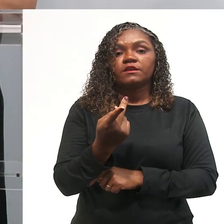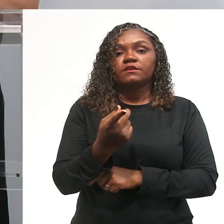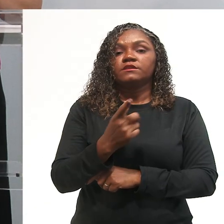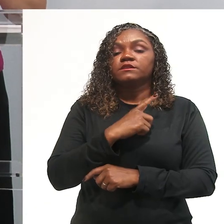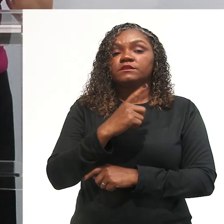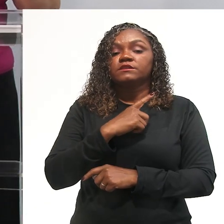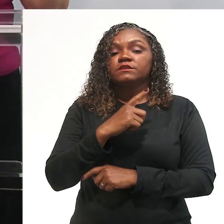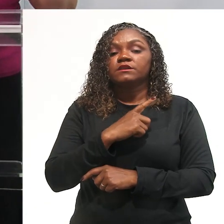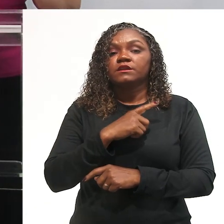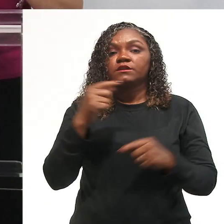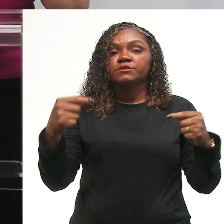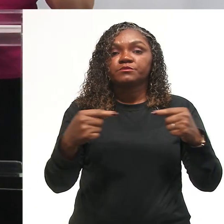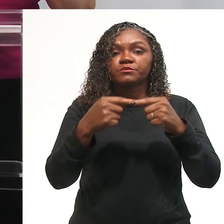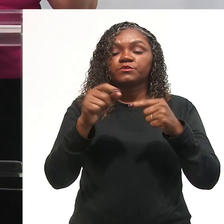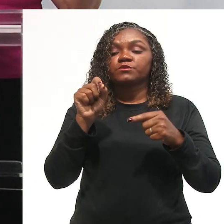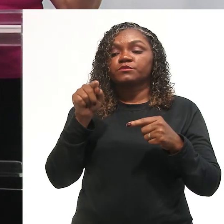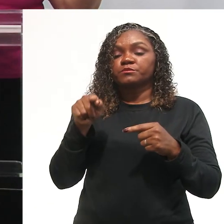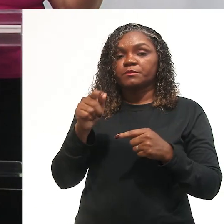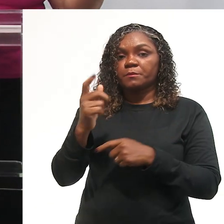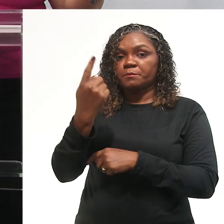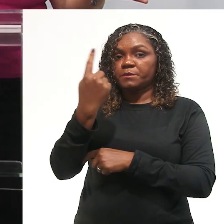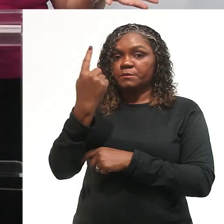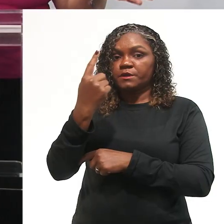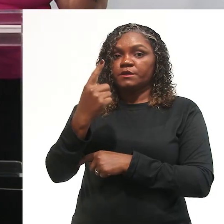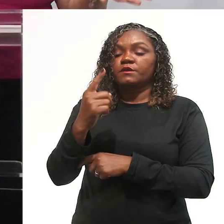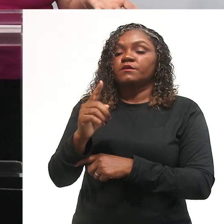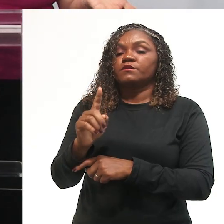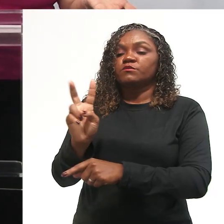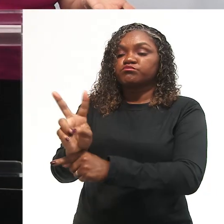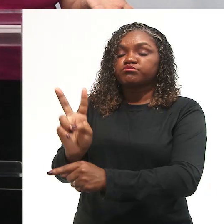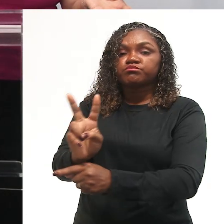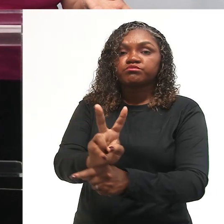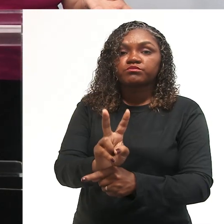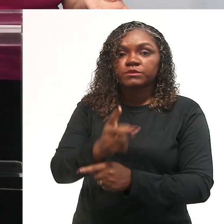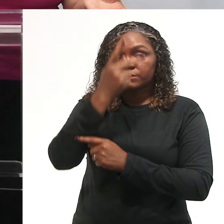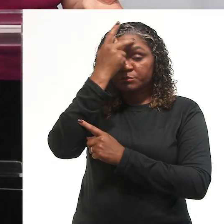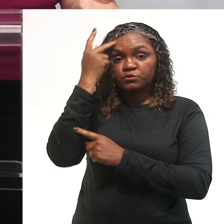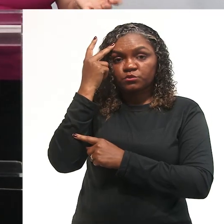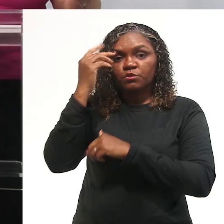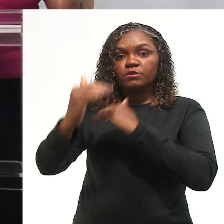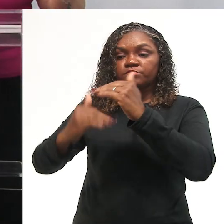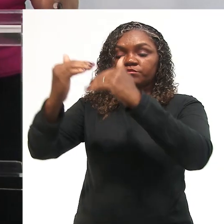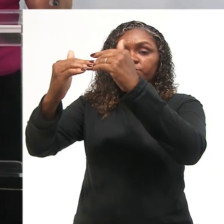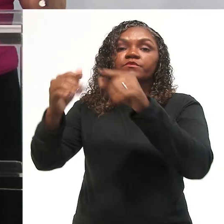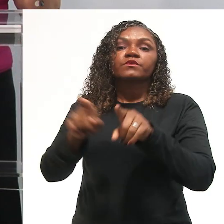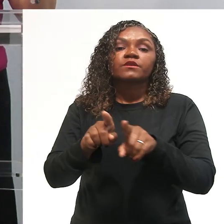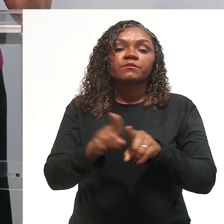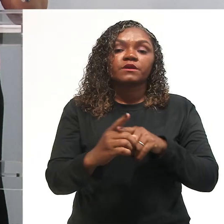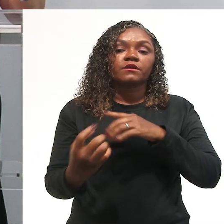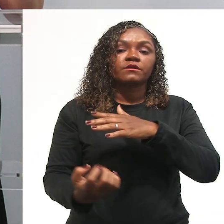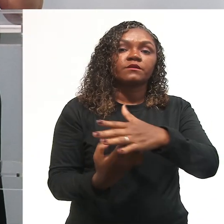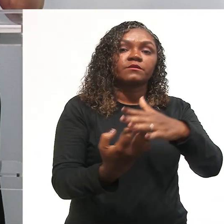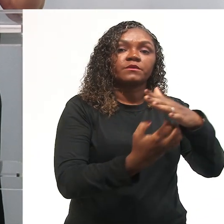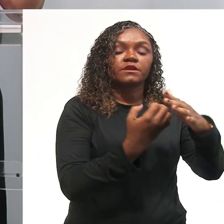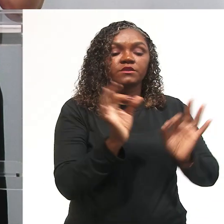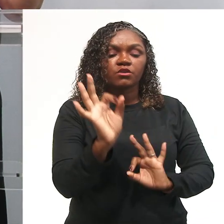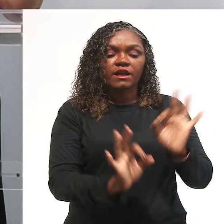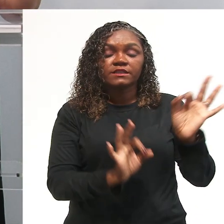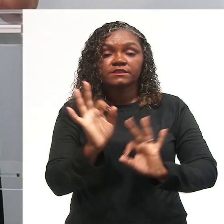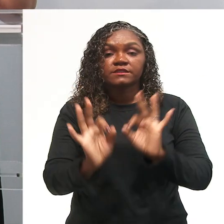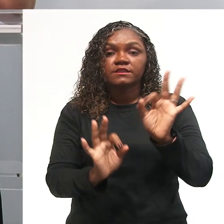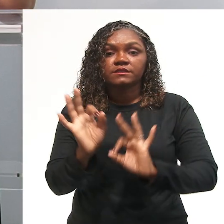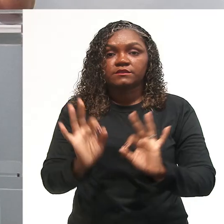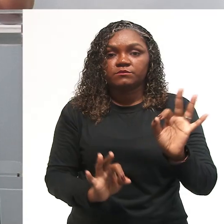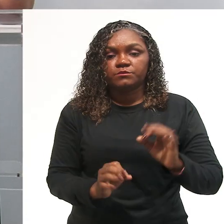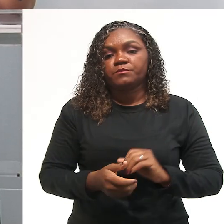ela também está preocupada com as organizações. Ou seja, quando nós vamos